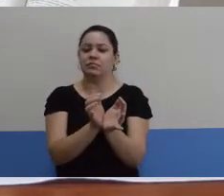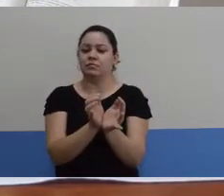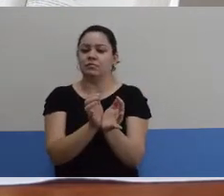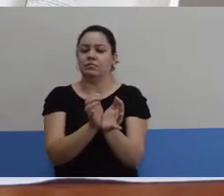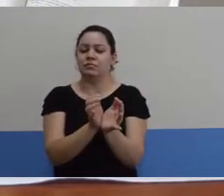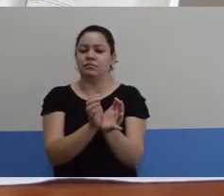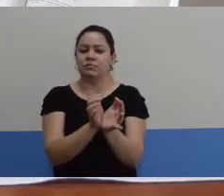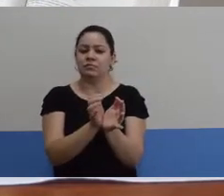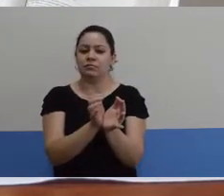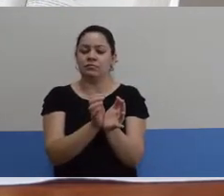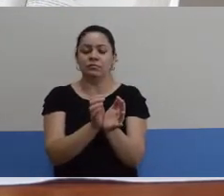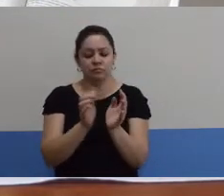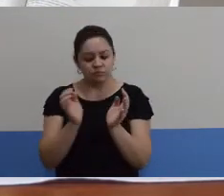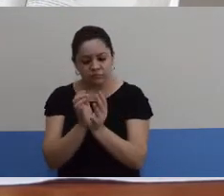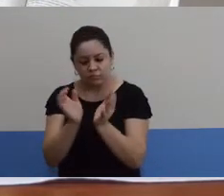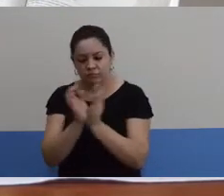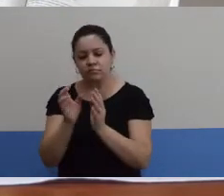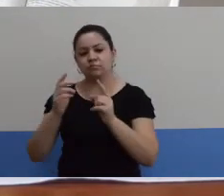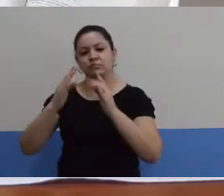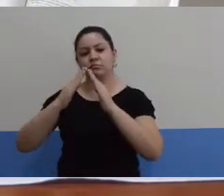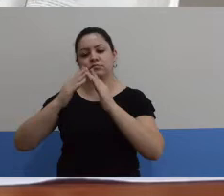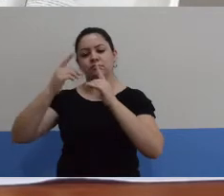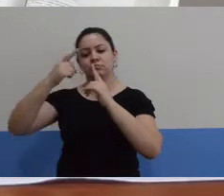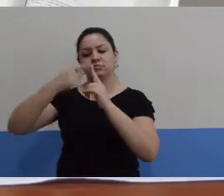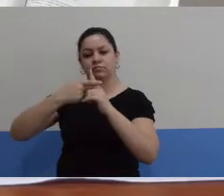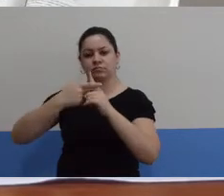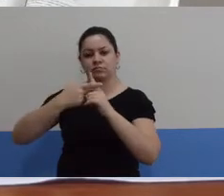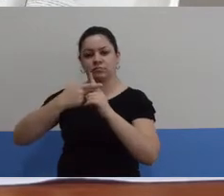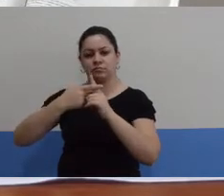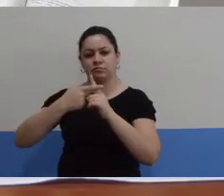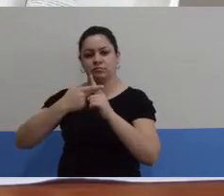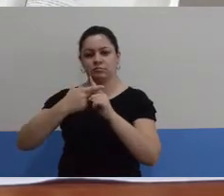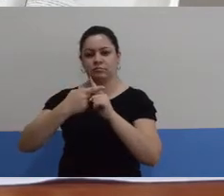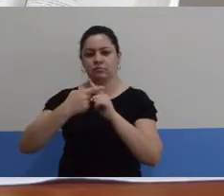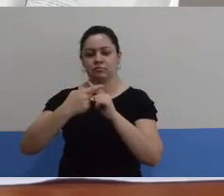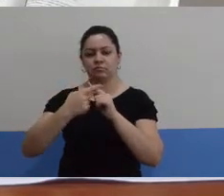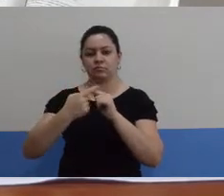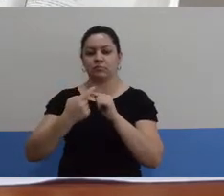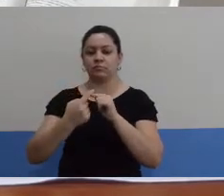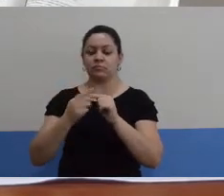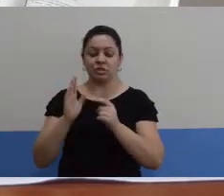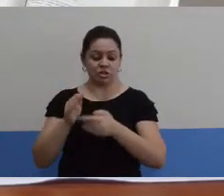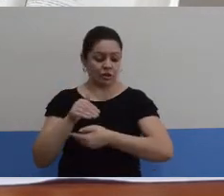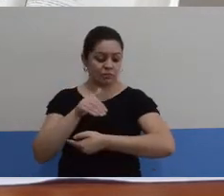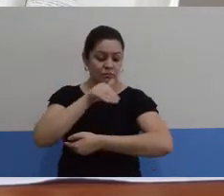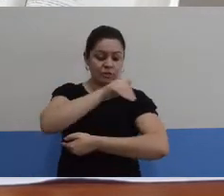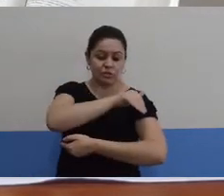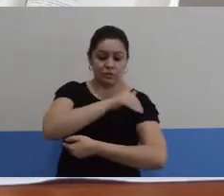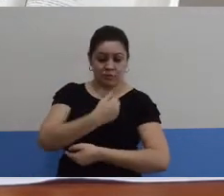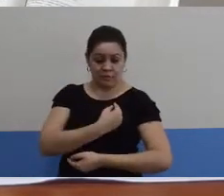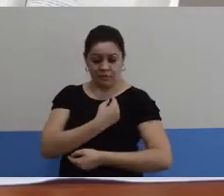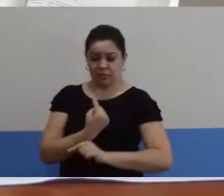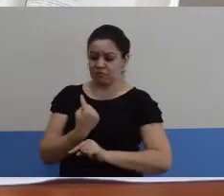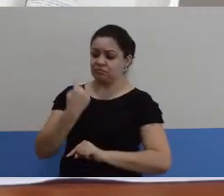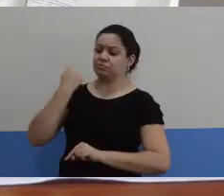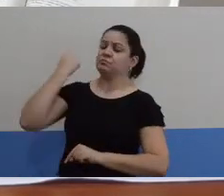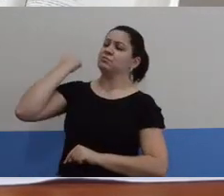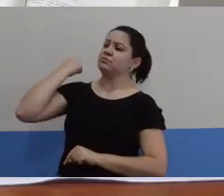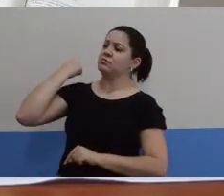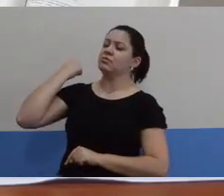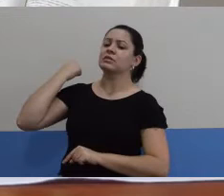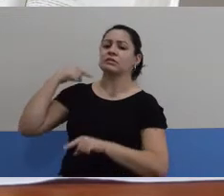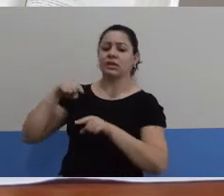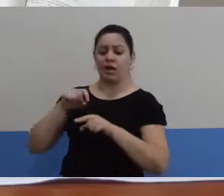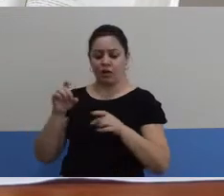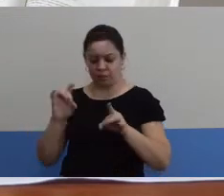igreja que antecedeu a minha existência, o meu batismo, e continuará depois de mim. Eu